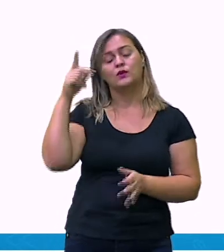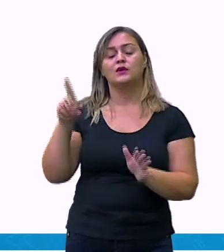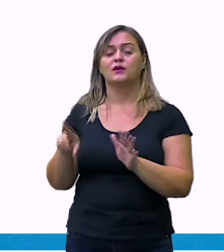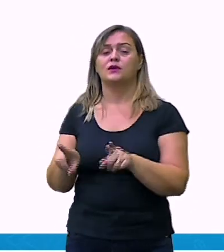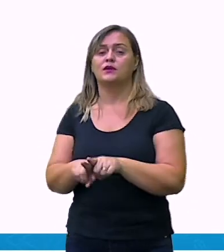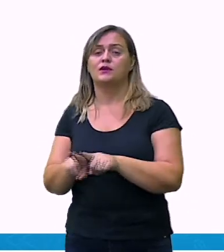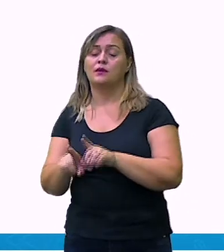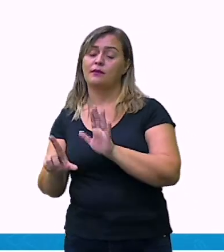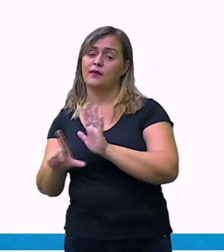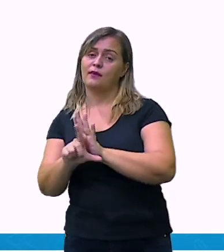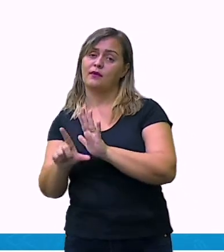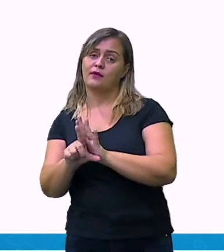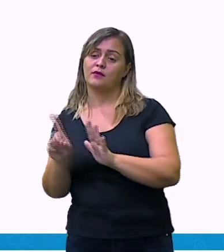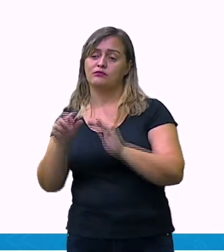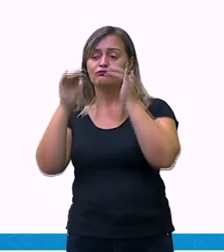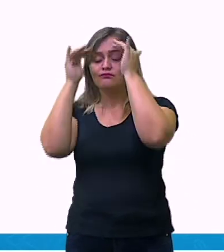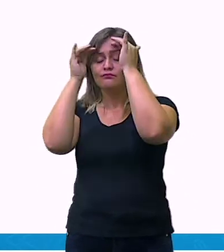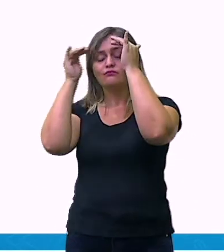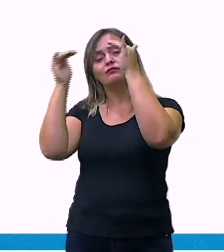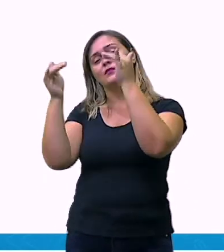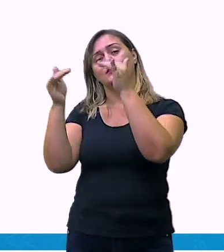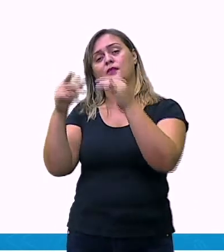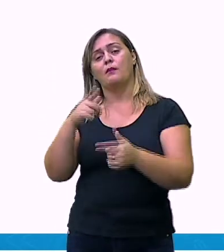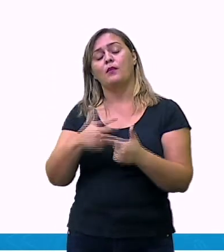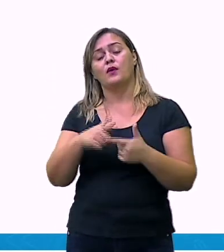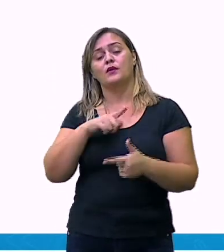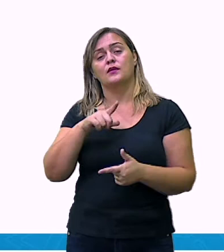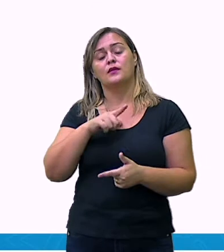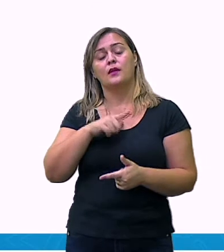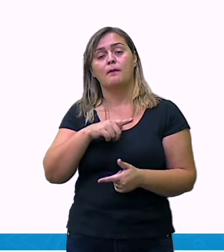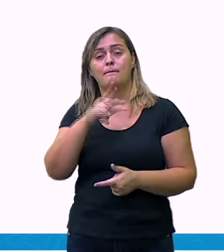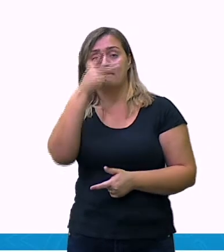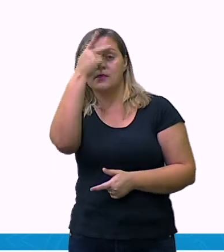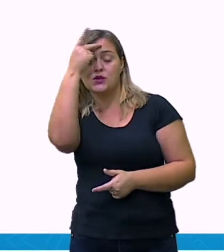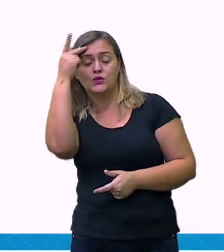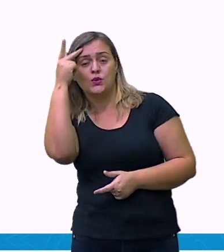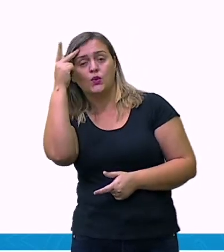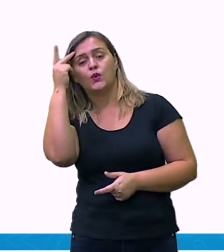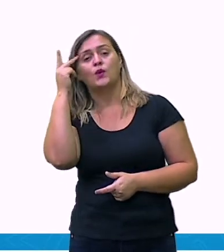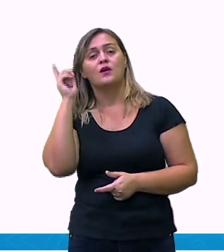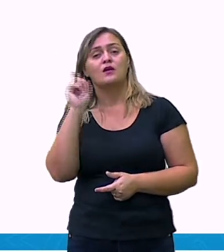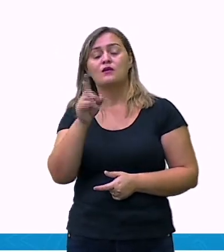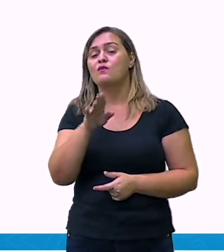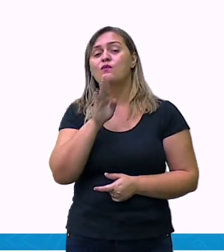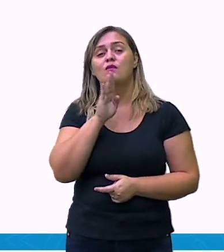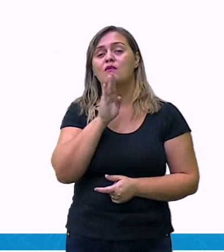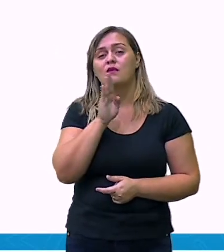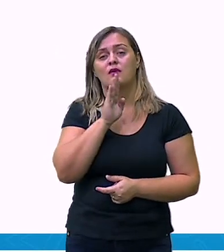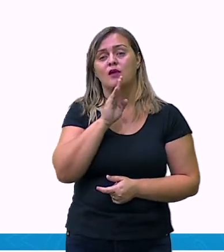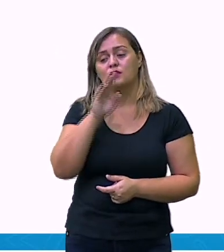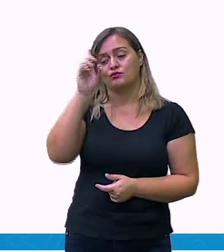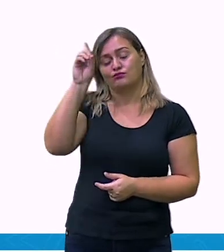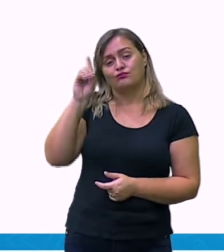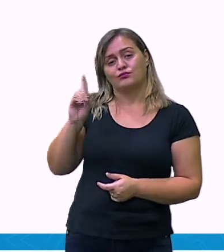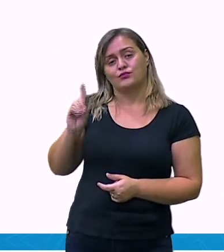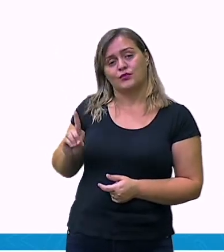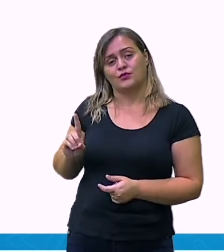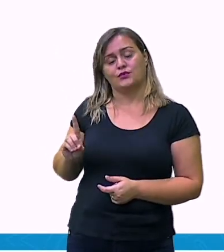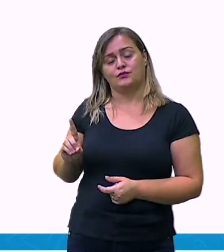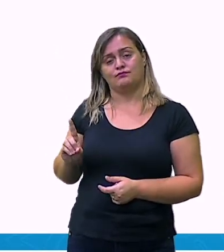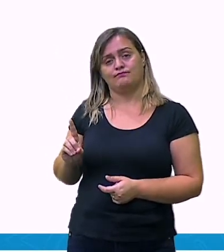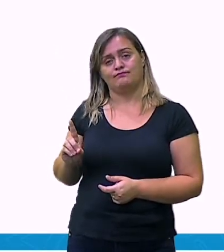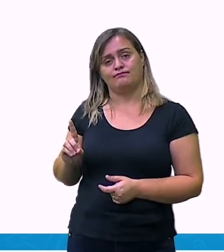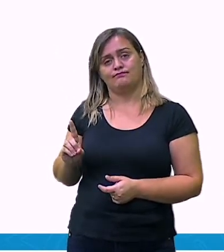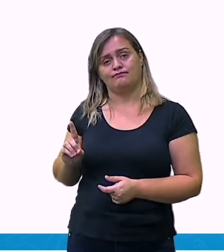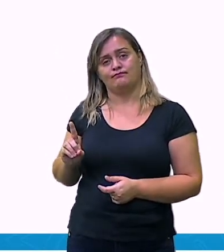quem não conhece seus direitos e deveres. E aqui nós entramos em uma palavrinha duas palavrinhas muito